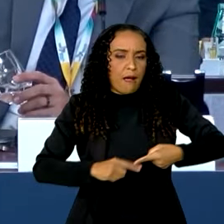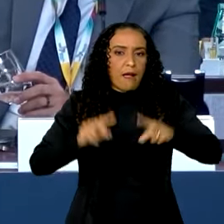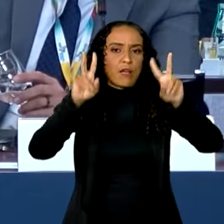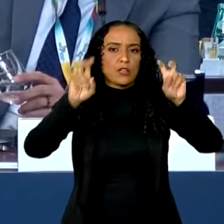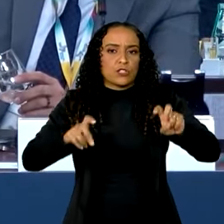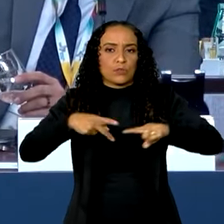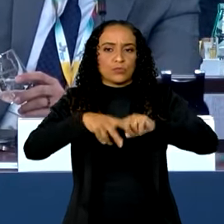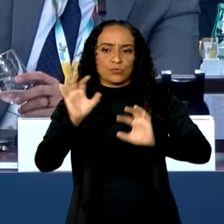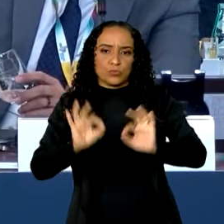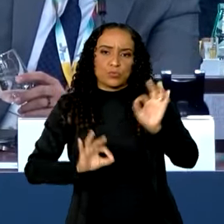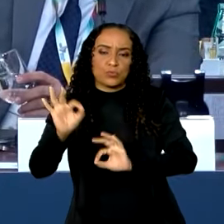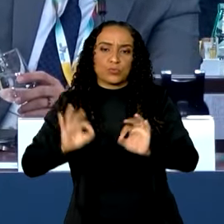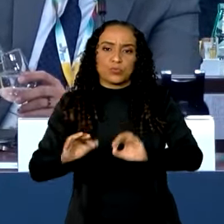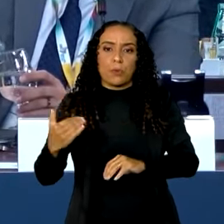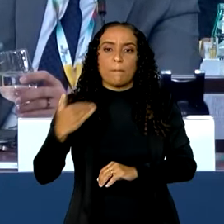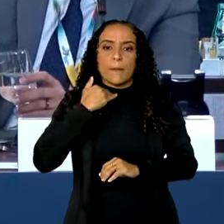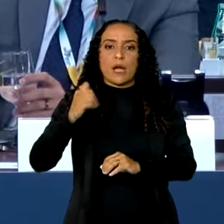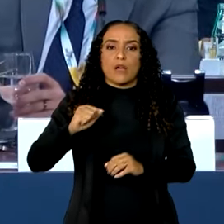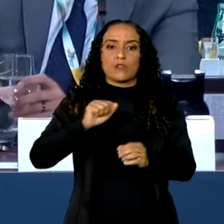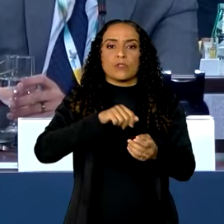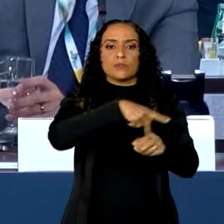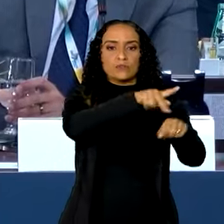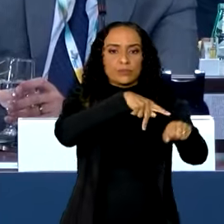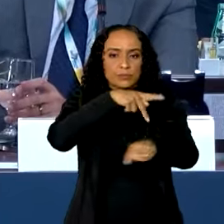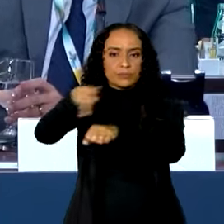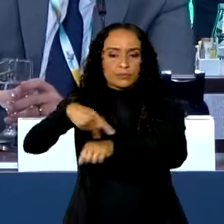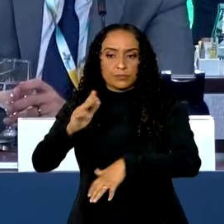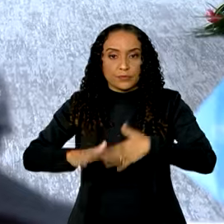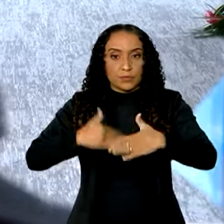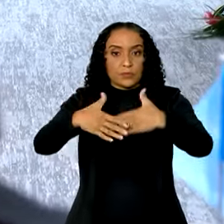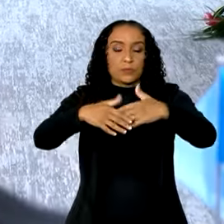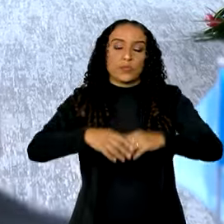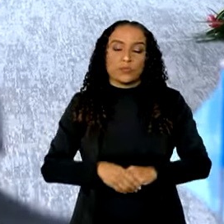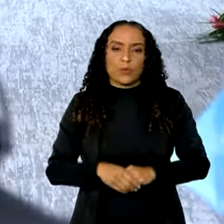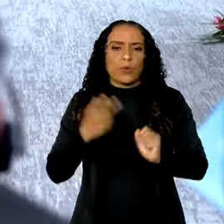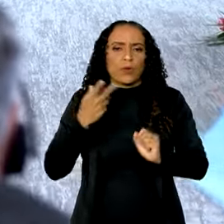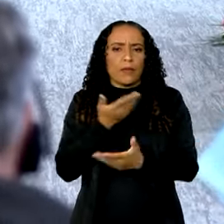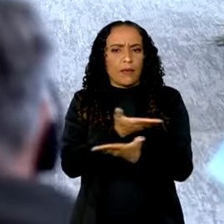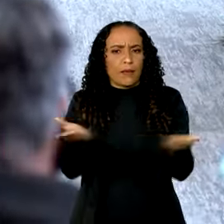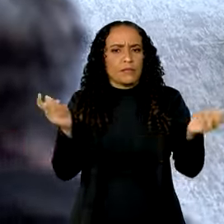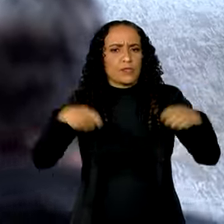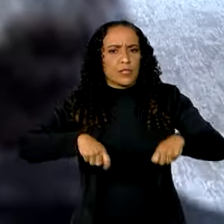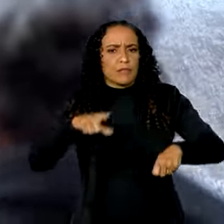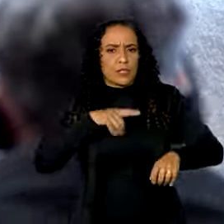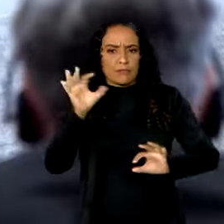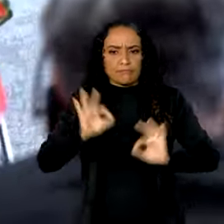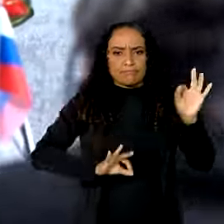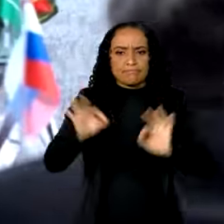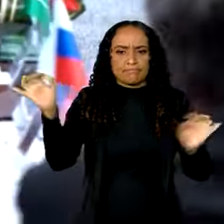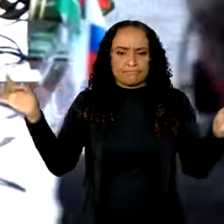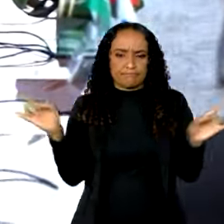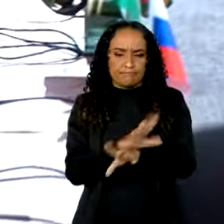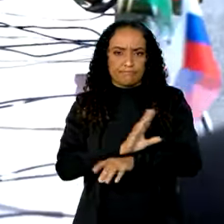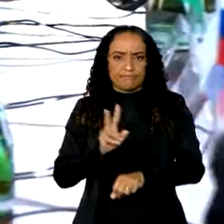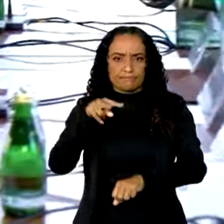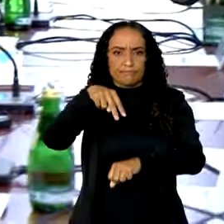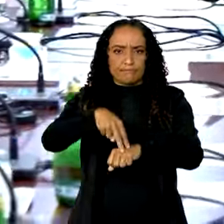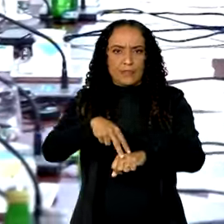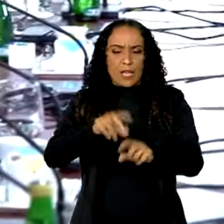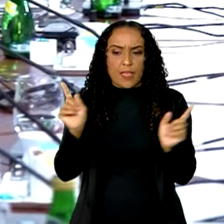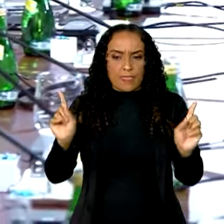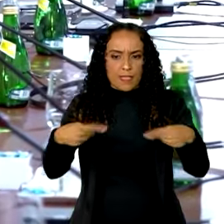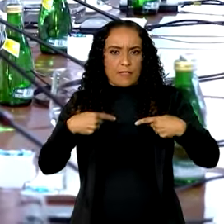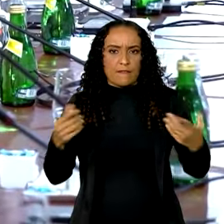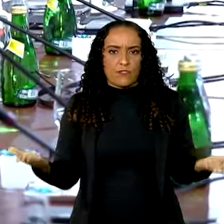sobre reformulação dos bancos multilaterais de desenvolvimento, para que eles estejam mais preparados para enfrentar